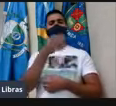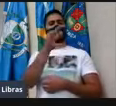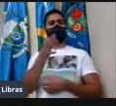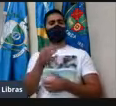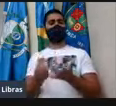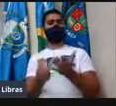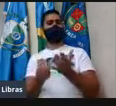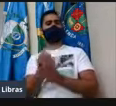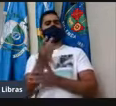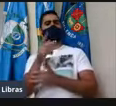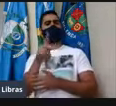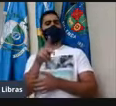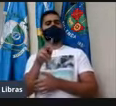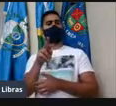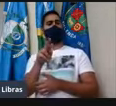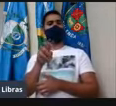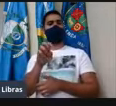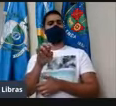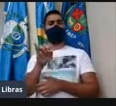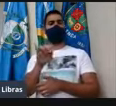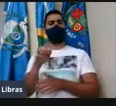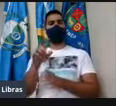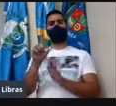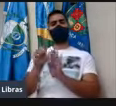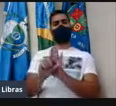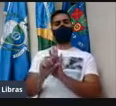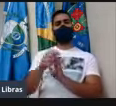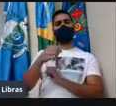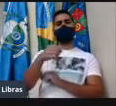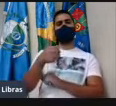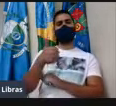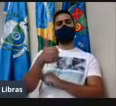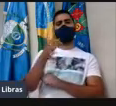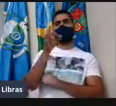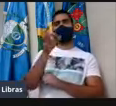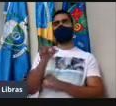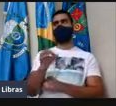PREV, caiu para 11%. Sim. Não era?